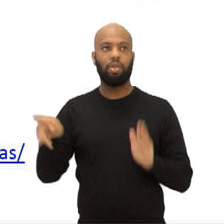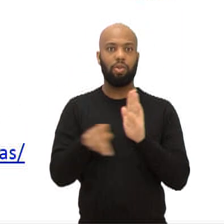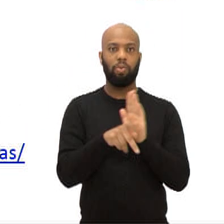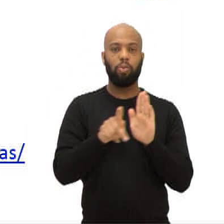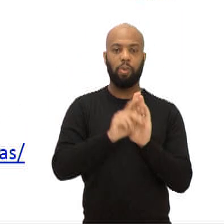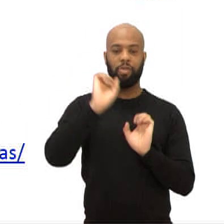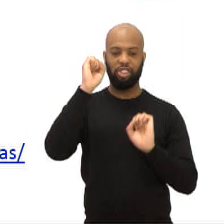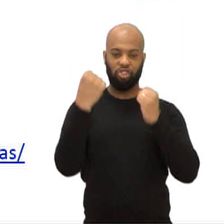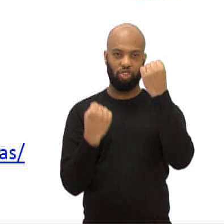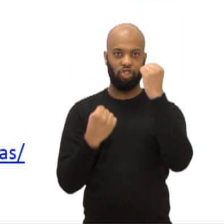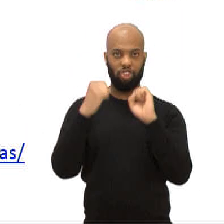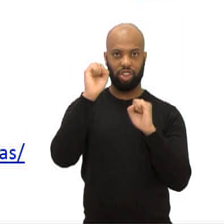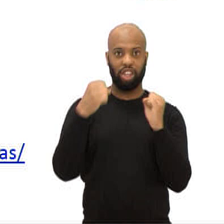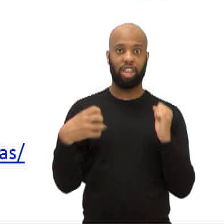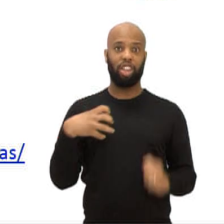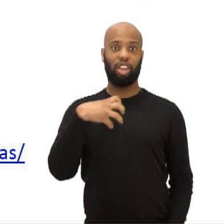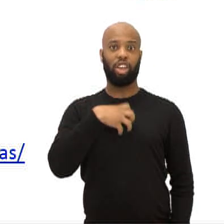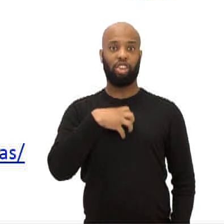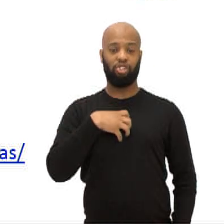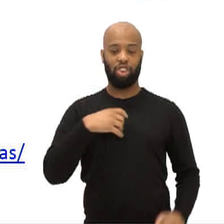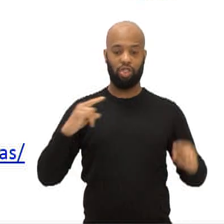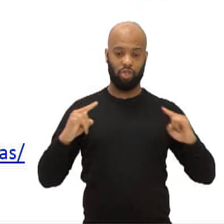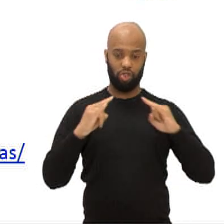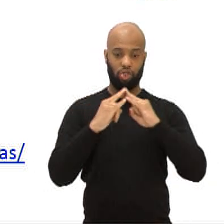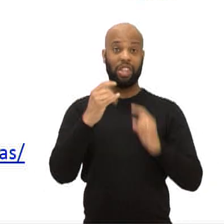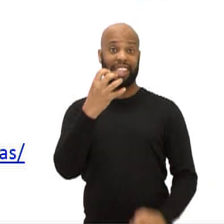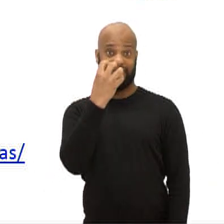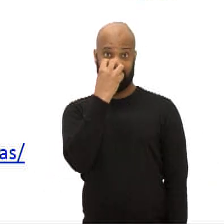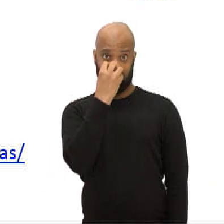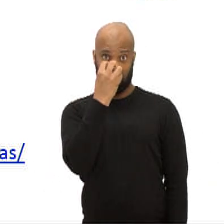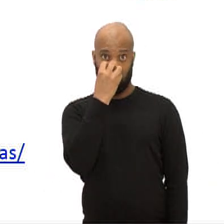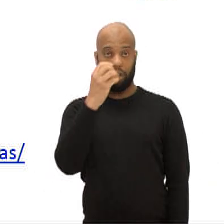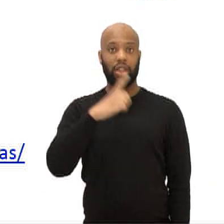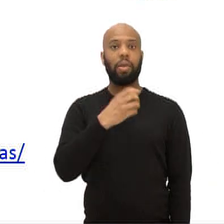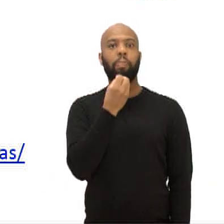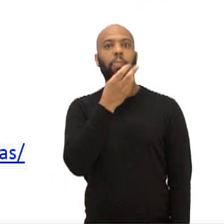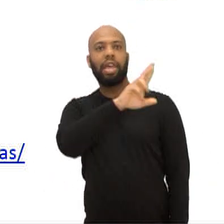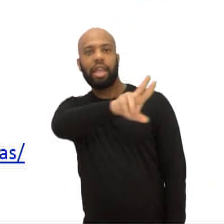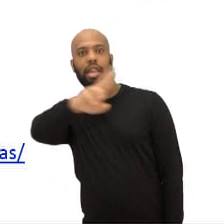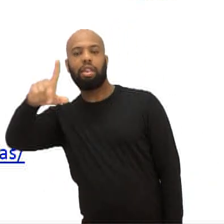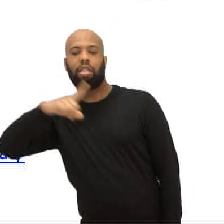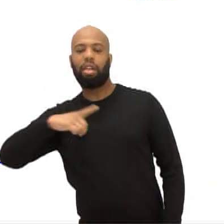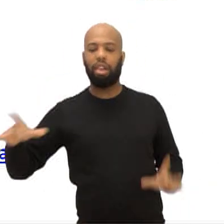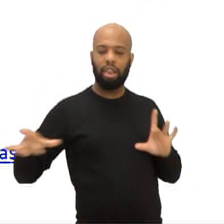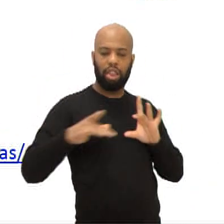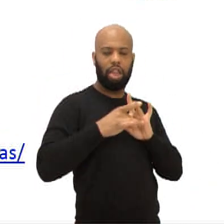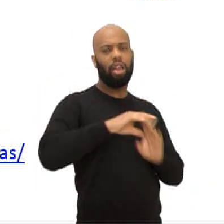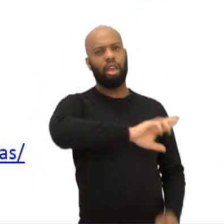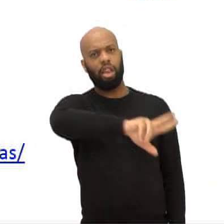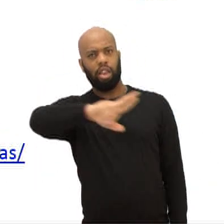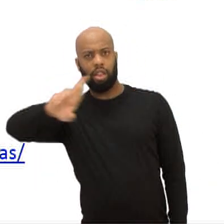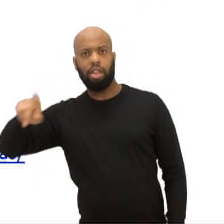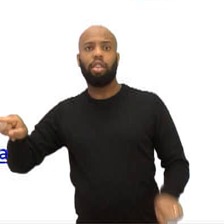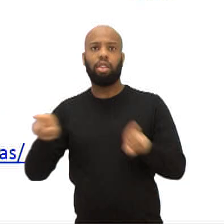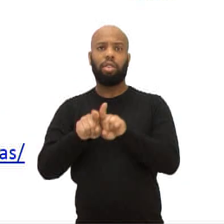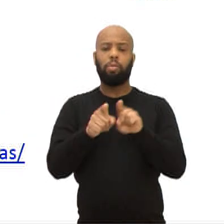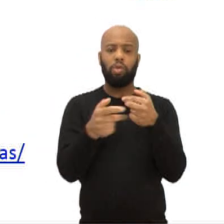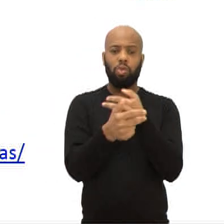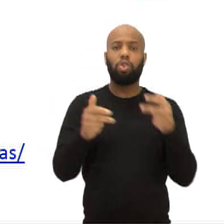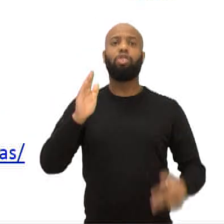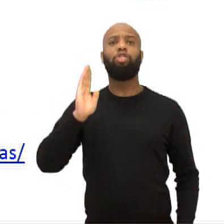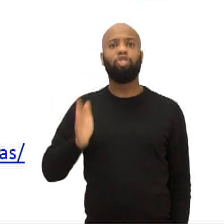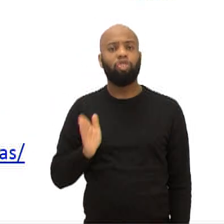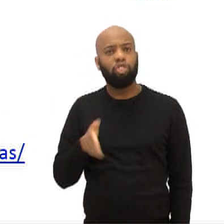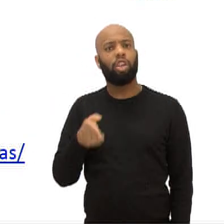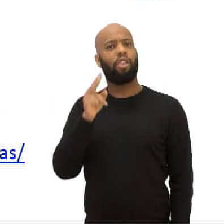circense. Lembra que a gente falou lá sobre um benefício estar ligado a várias práticas? Até mesmo práticas que a gente já viu lá da